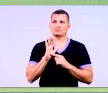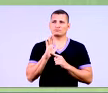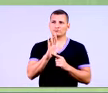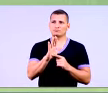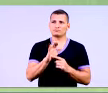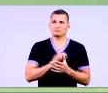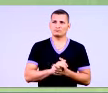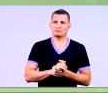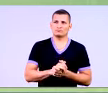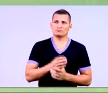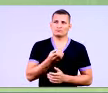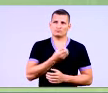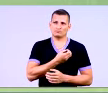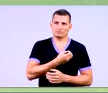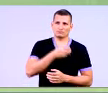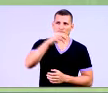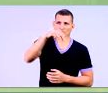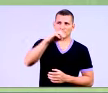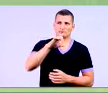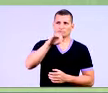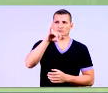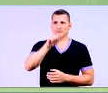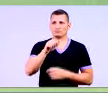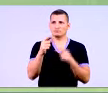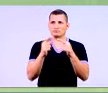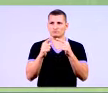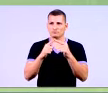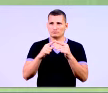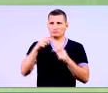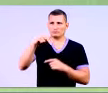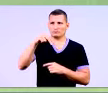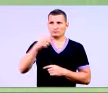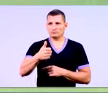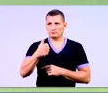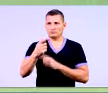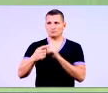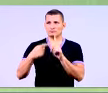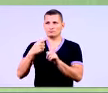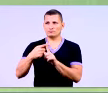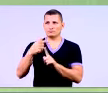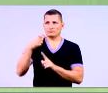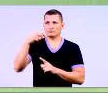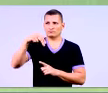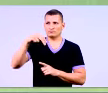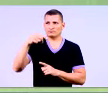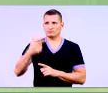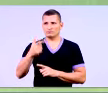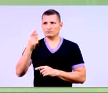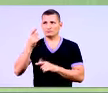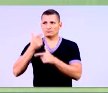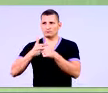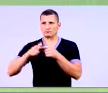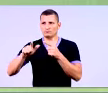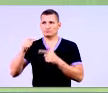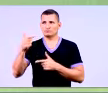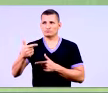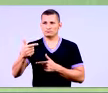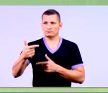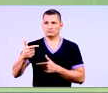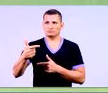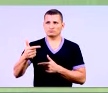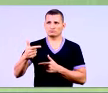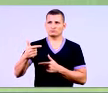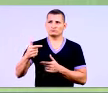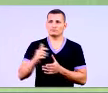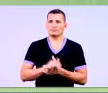média é igual a n1 mais nenhum dividido a n 2 / 2